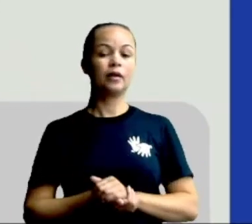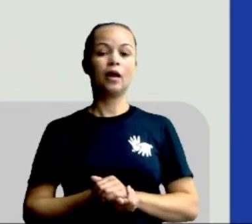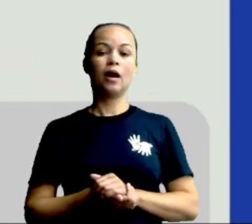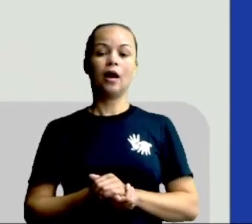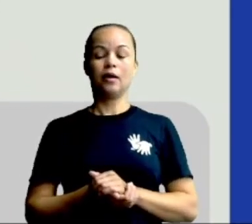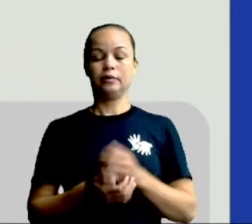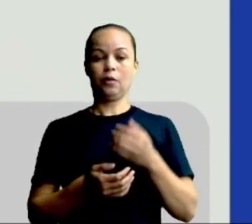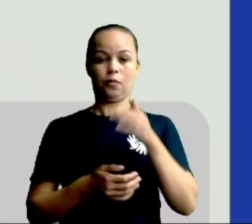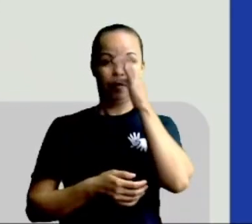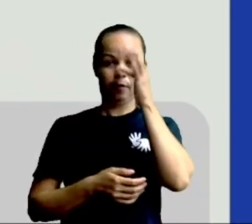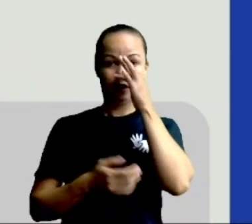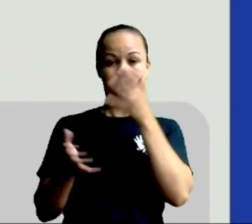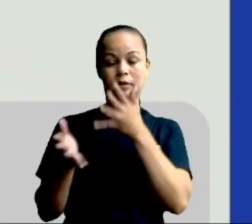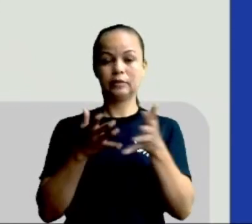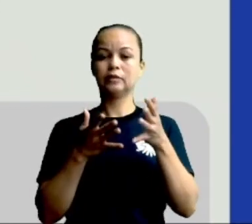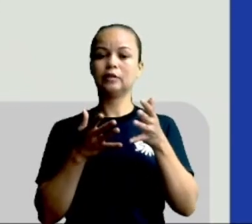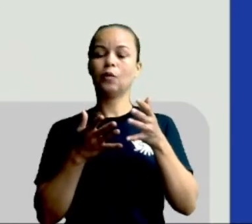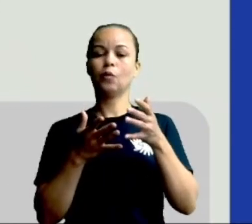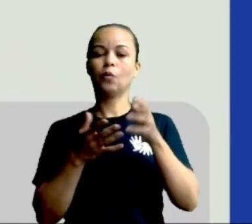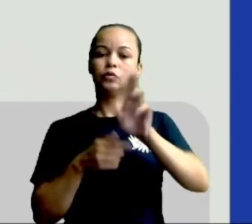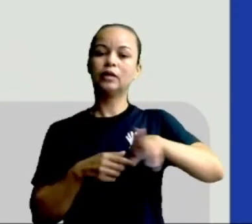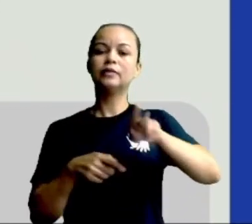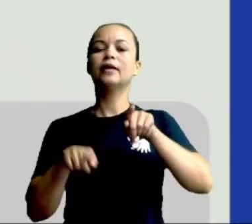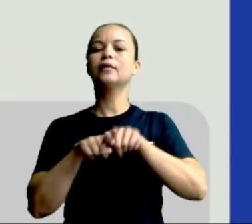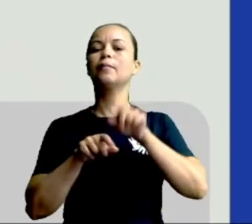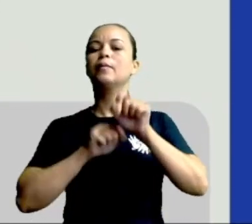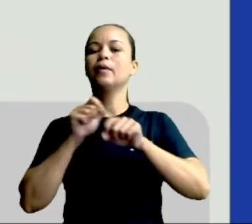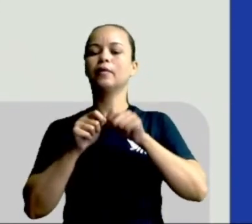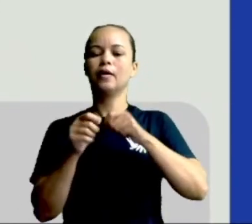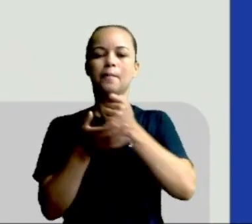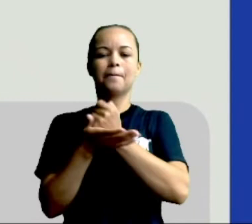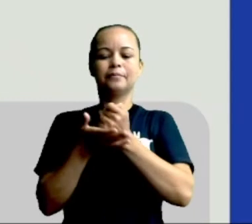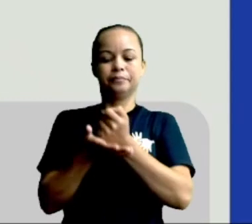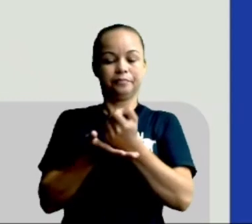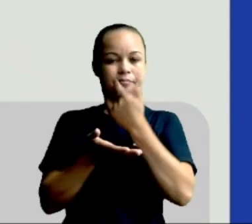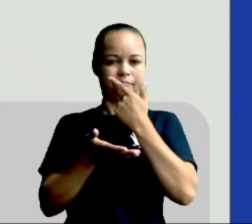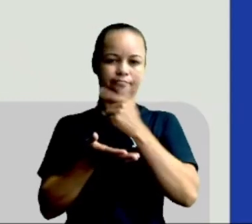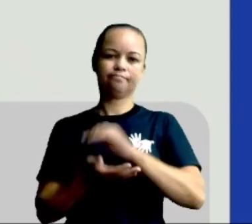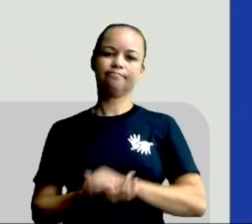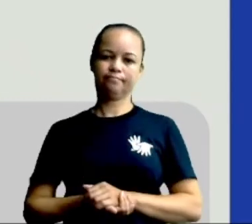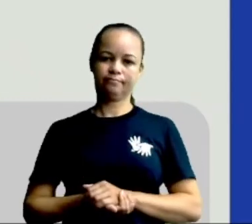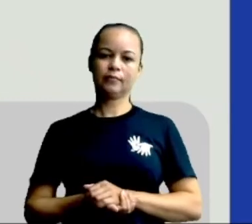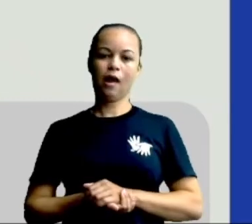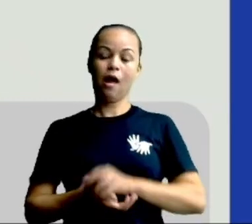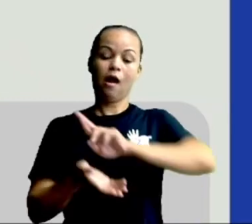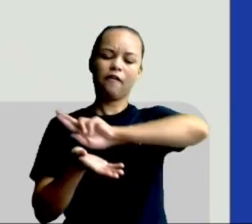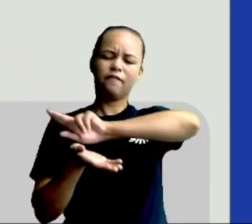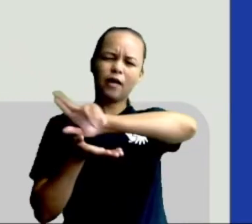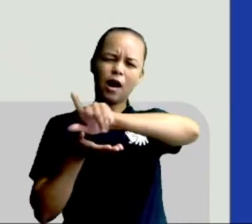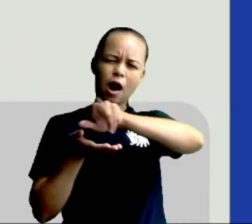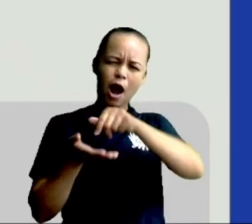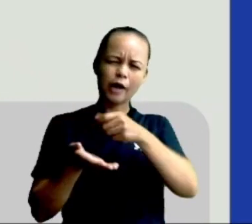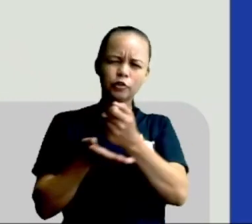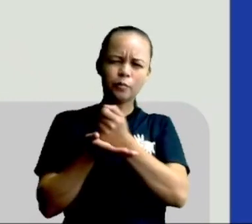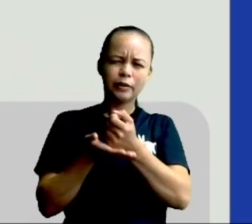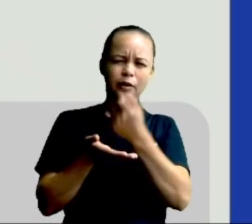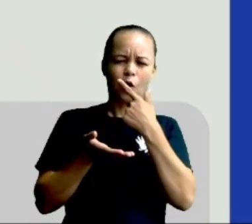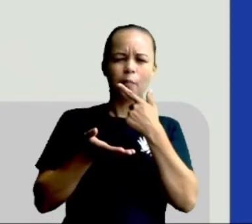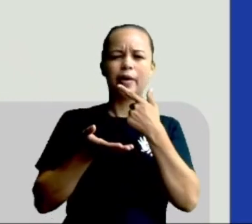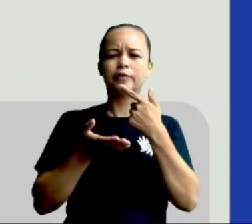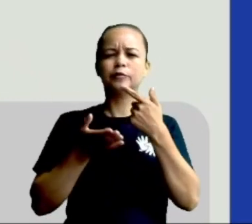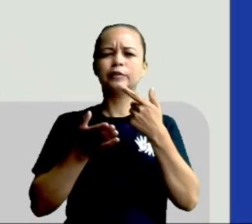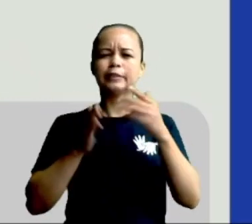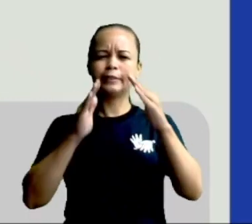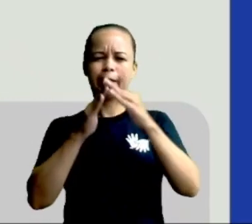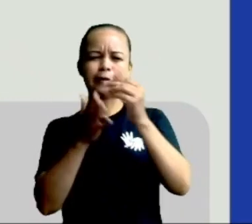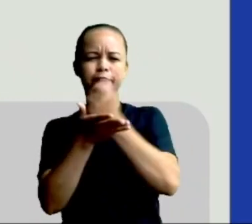gente, para a fabricação de medicamentos. Vários medicamentos disponíveis nas farmácias